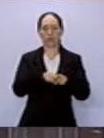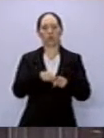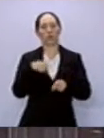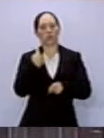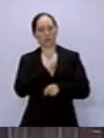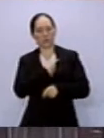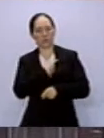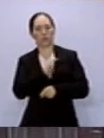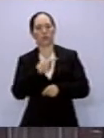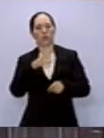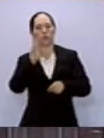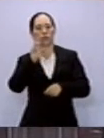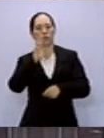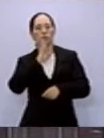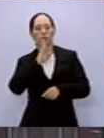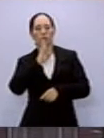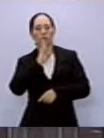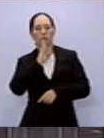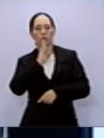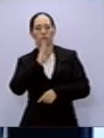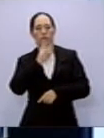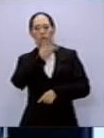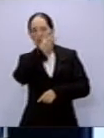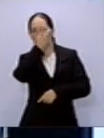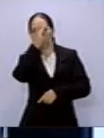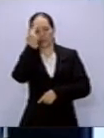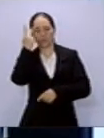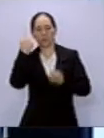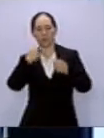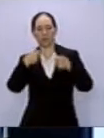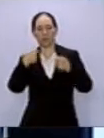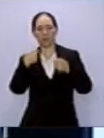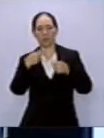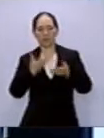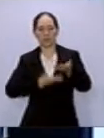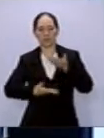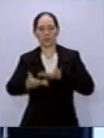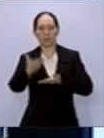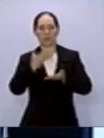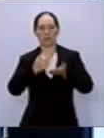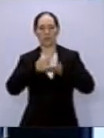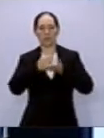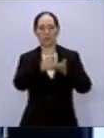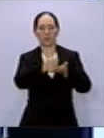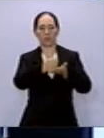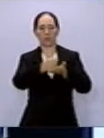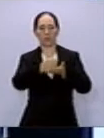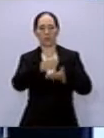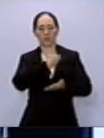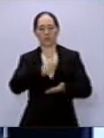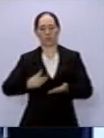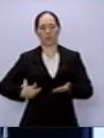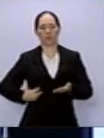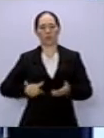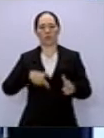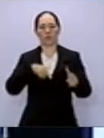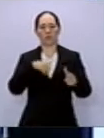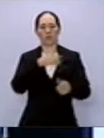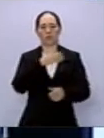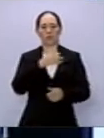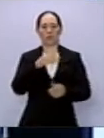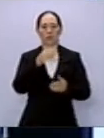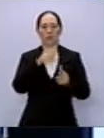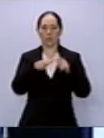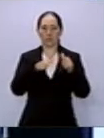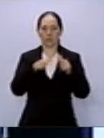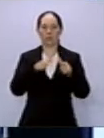Nós também conhecemos as pessoas que precisam do atendimento e de serviço público que também